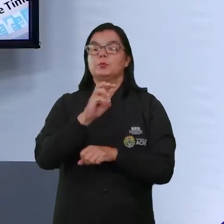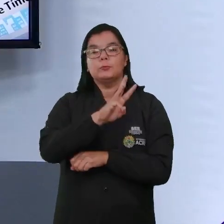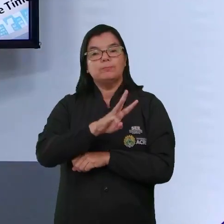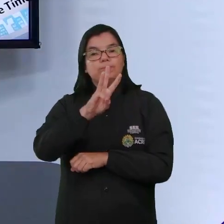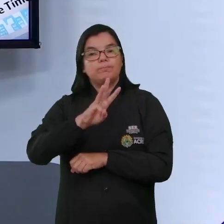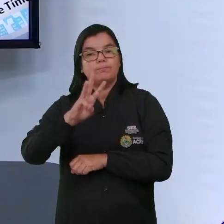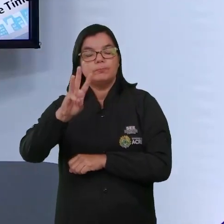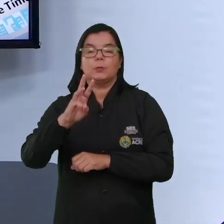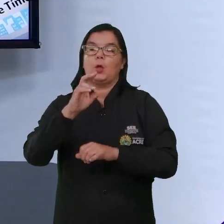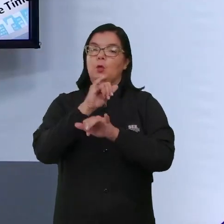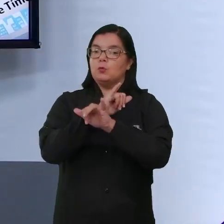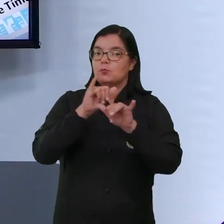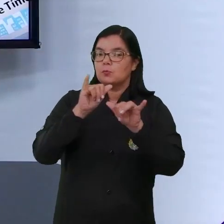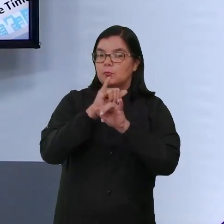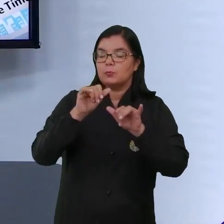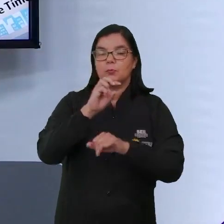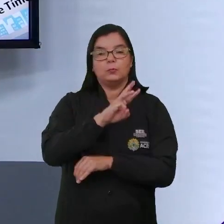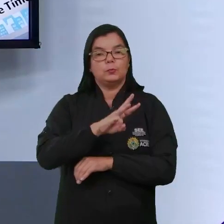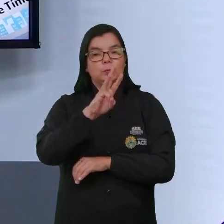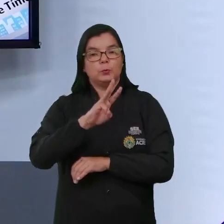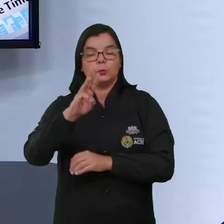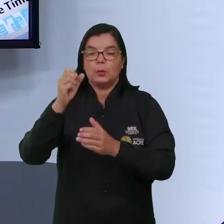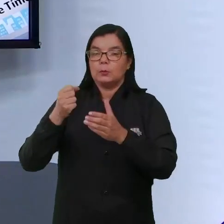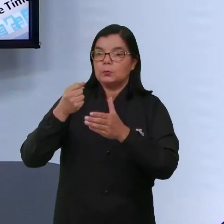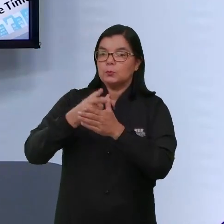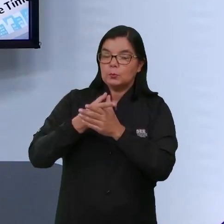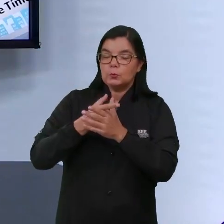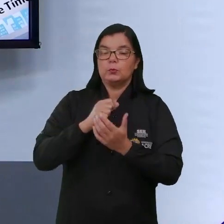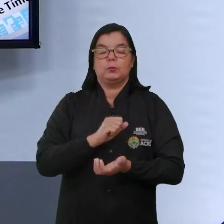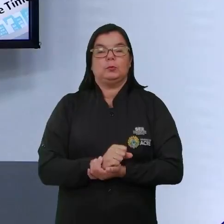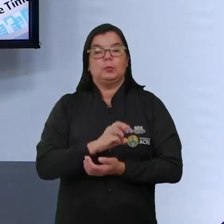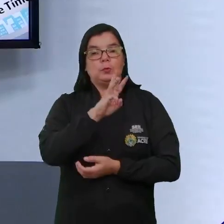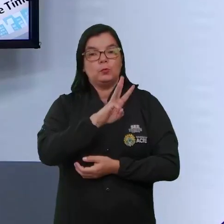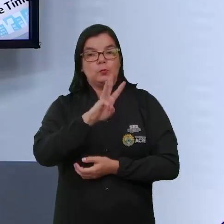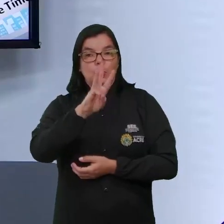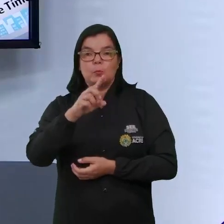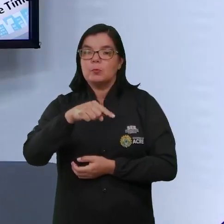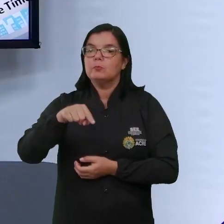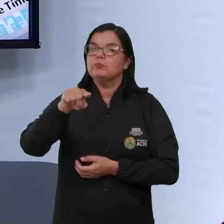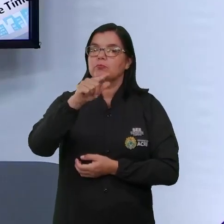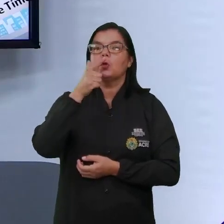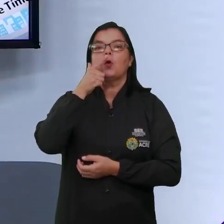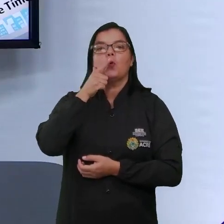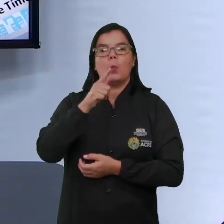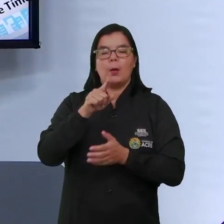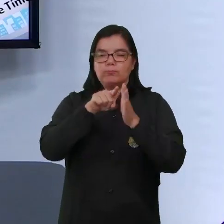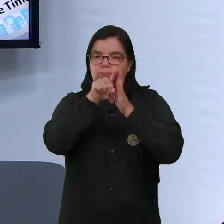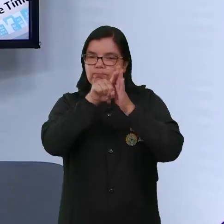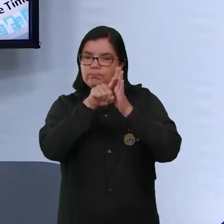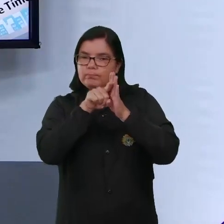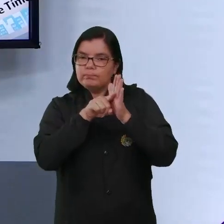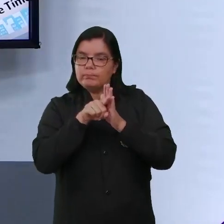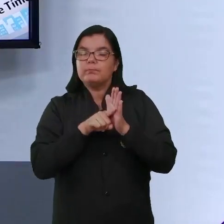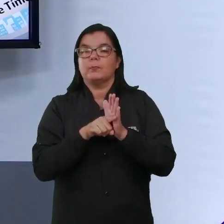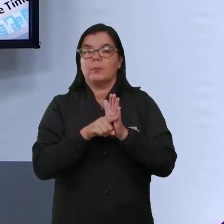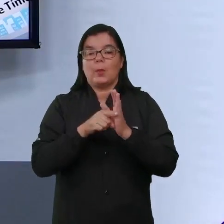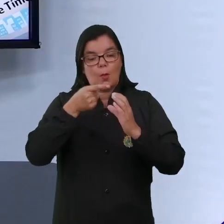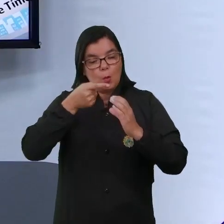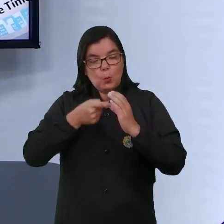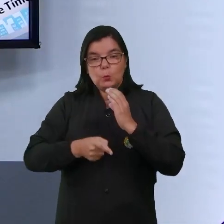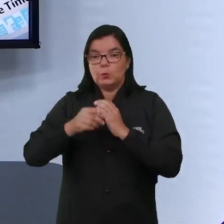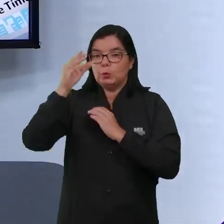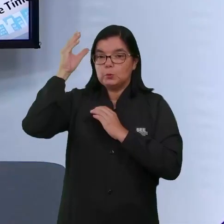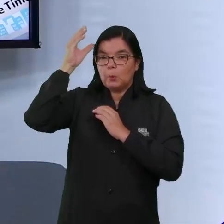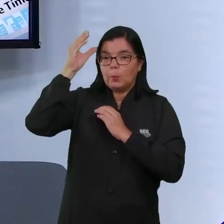sites de notícias, sites de compras, sites em que você consegue pesquisar e aprofundar o